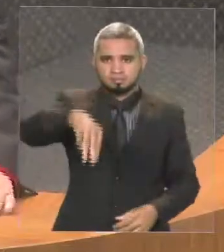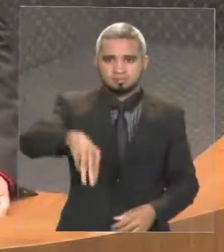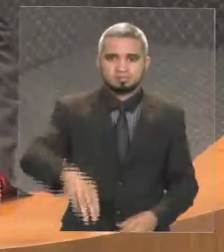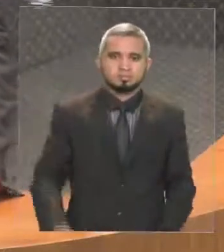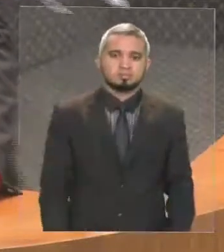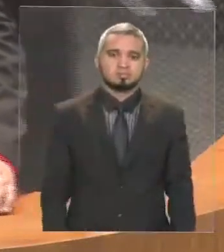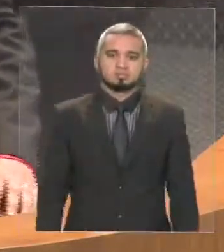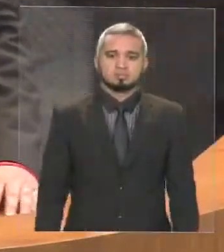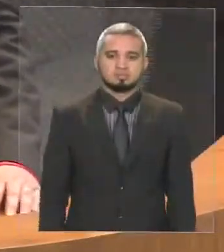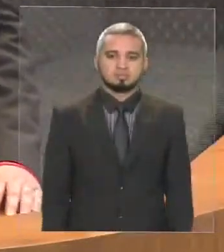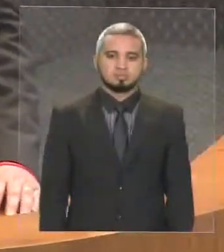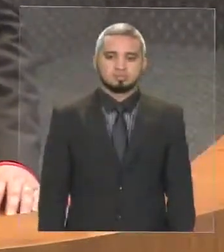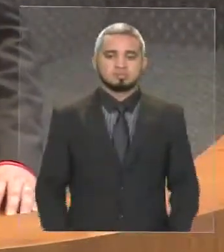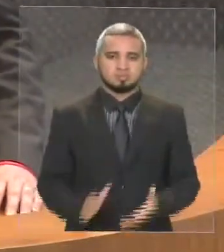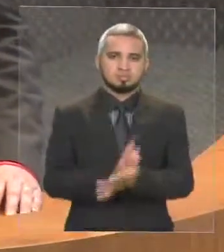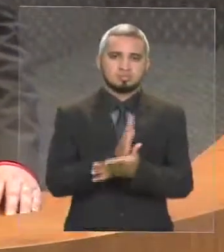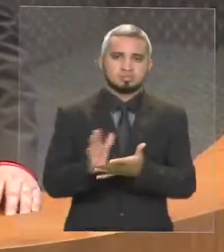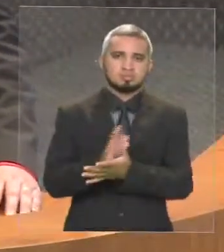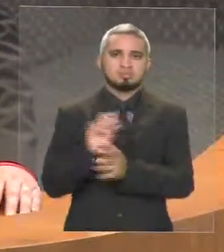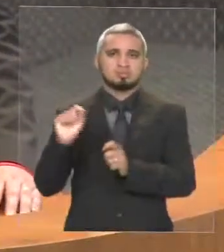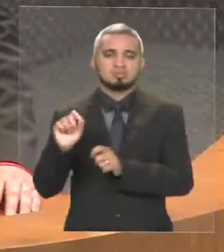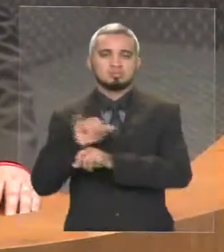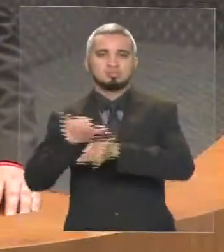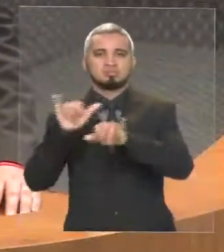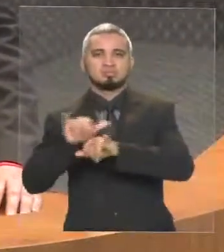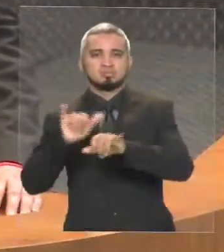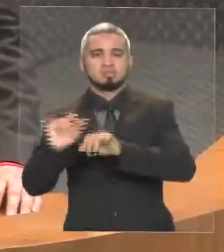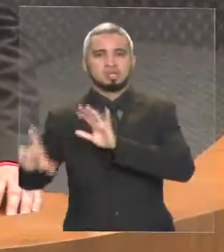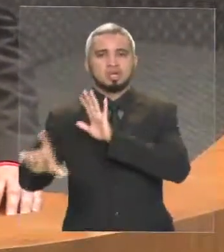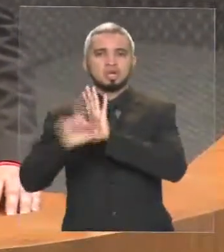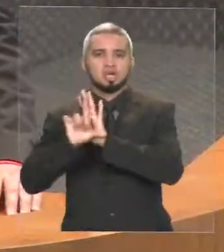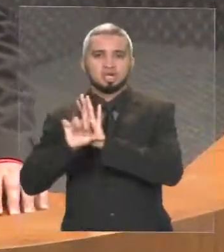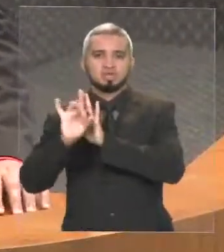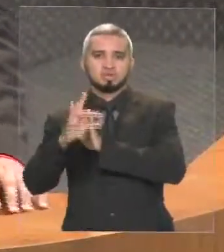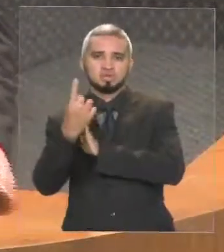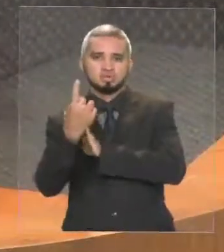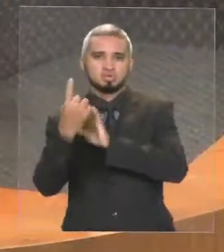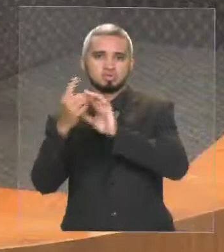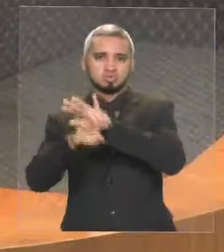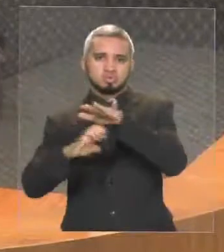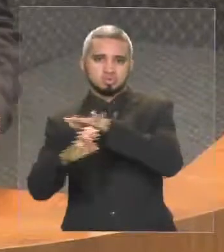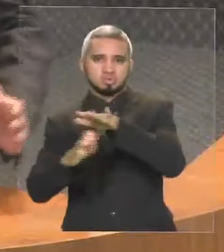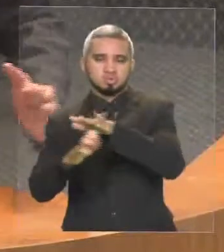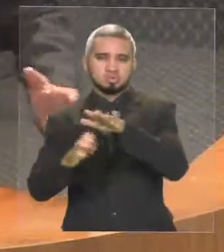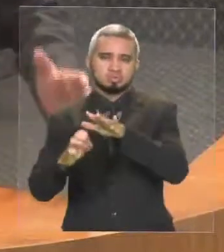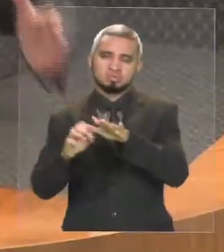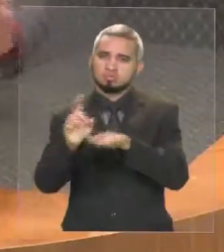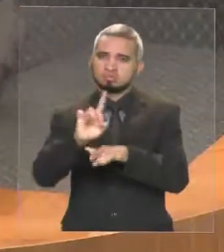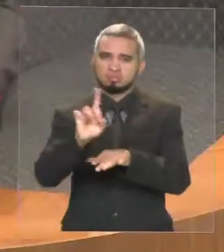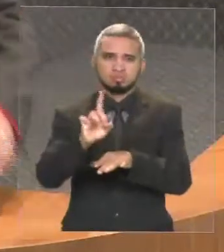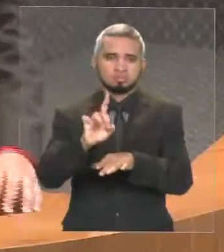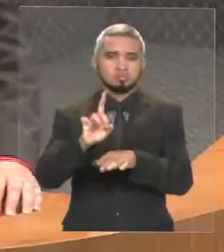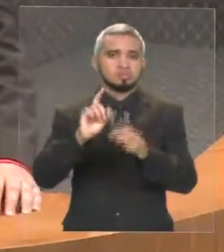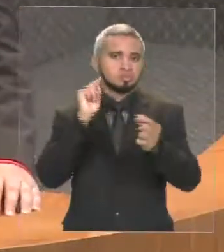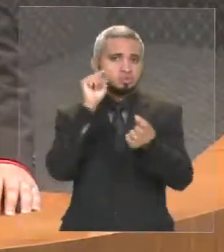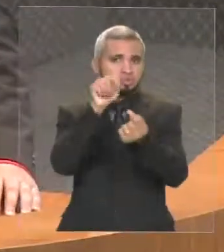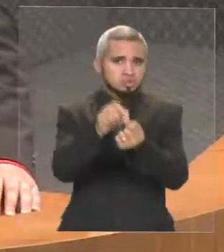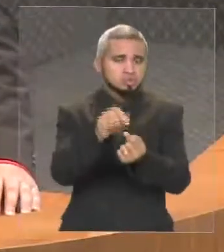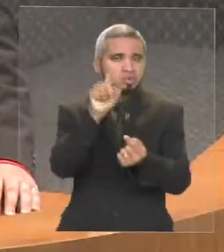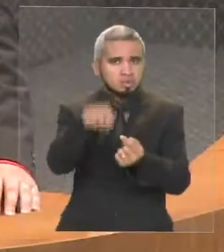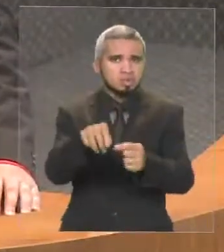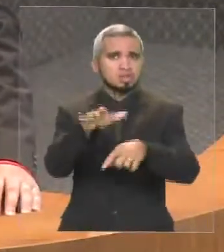Do contrário, que alguns dizem que é uma lei para uma única empresa, o objetivo é atrair outros centros